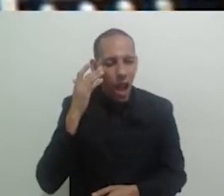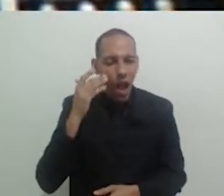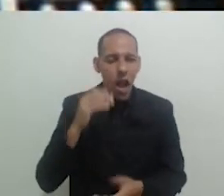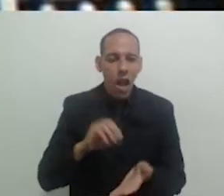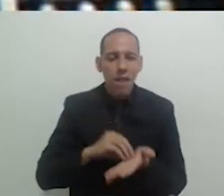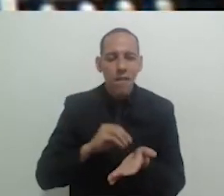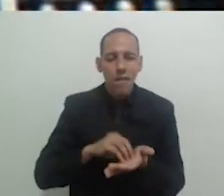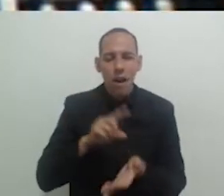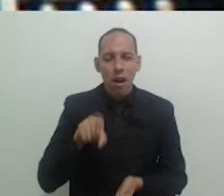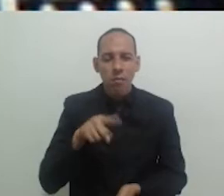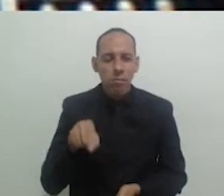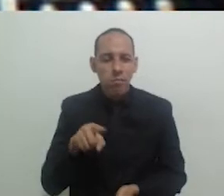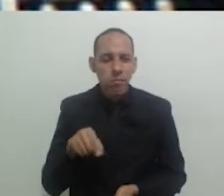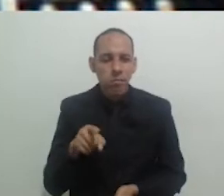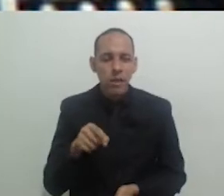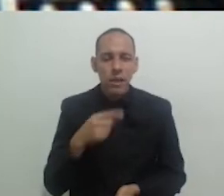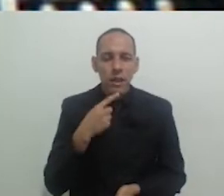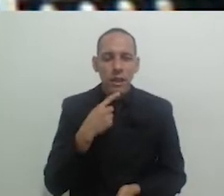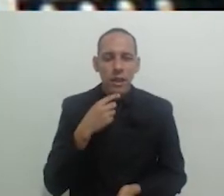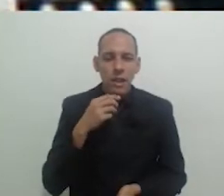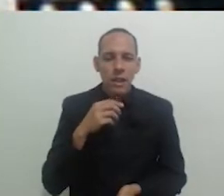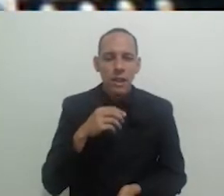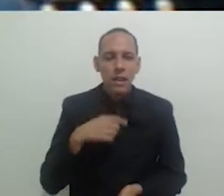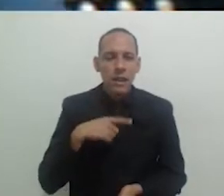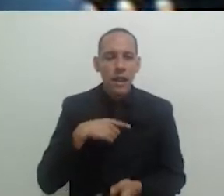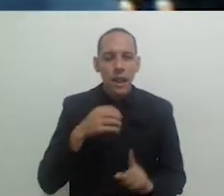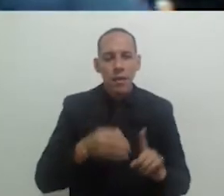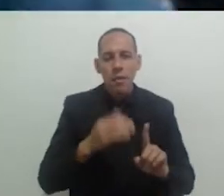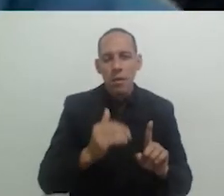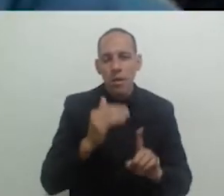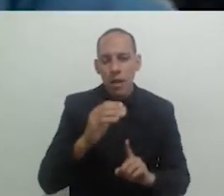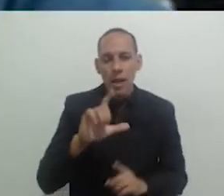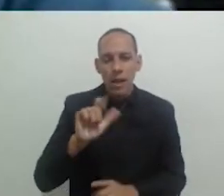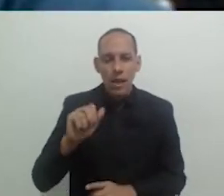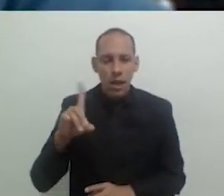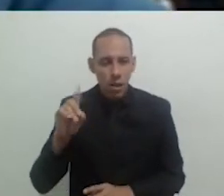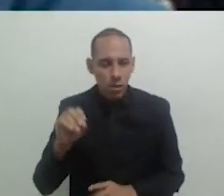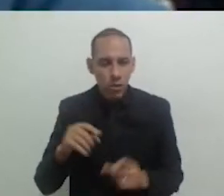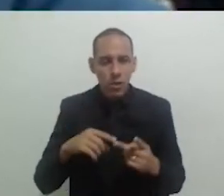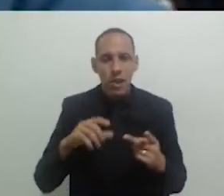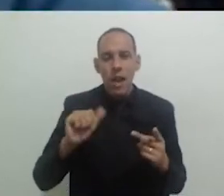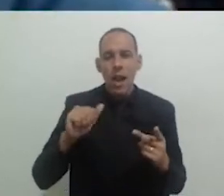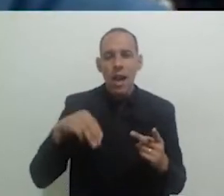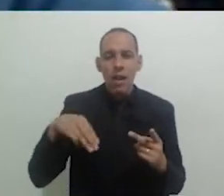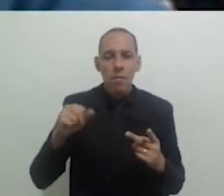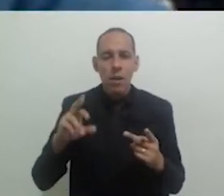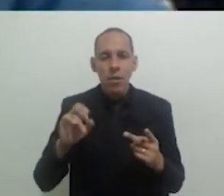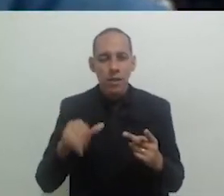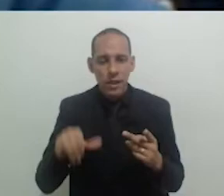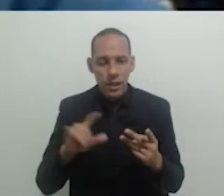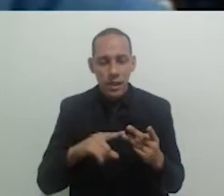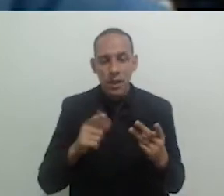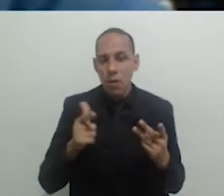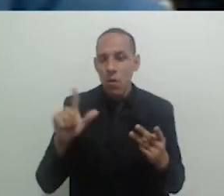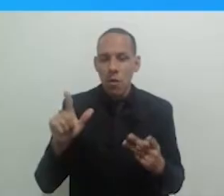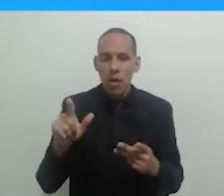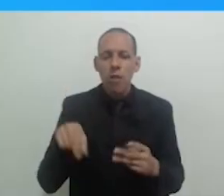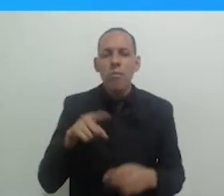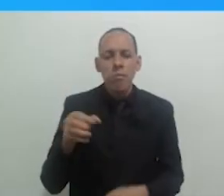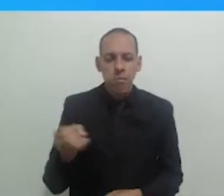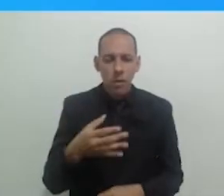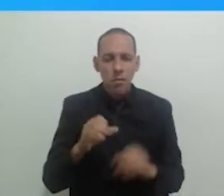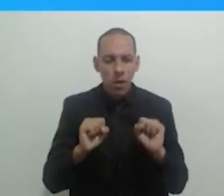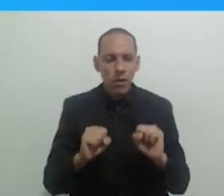Consta desembargador Cláudio, desembargador de Irmã, desembargador Maurício. Márcio, pode atualizar aí, se tiver atualizado.